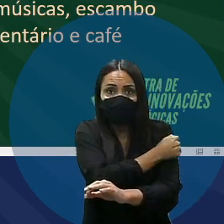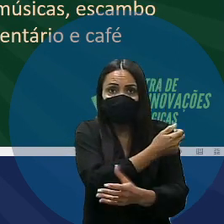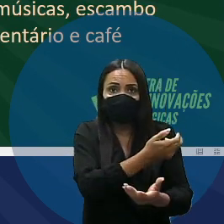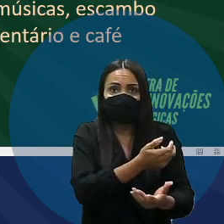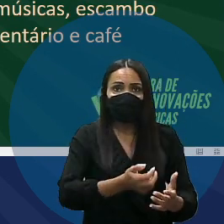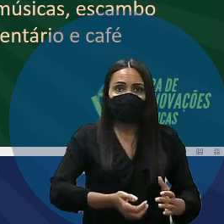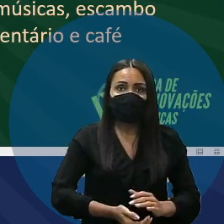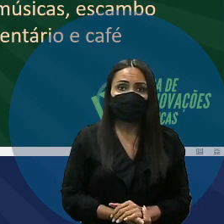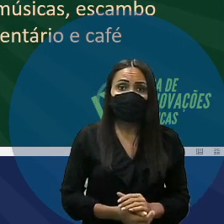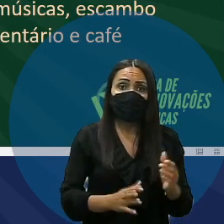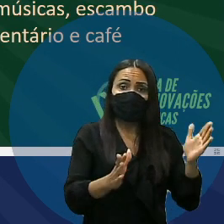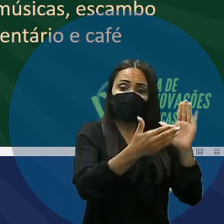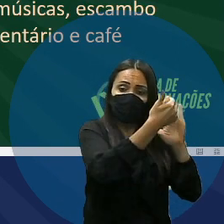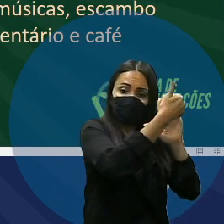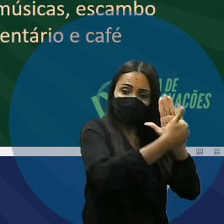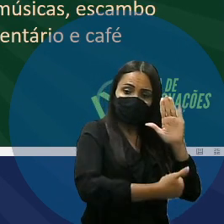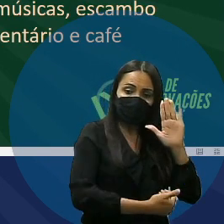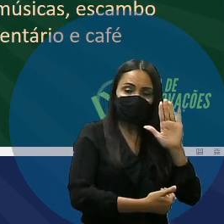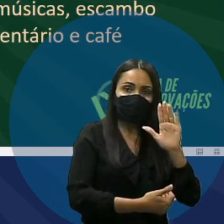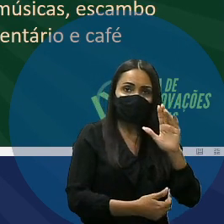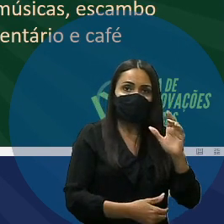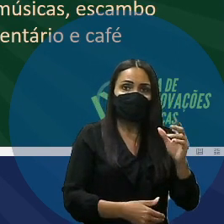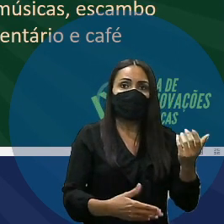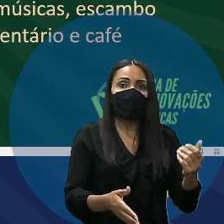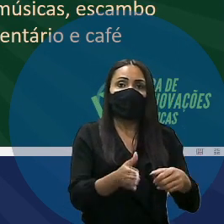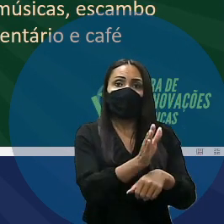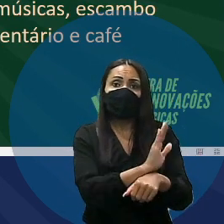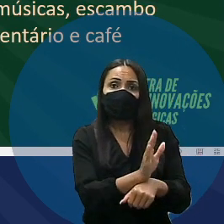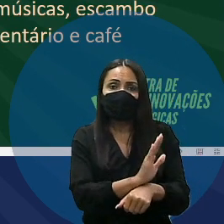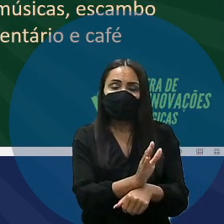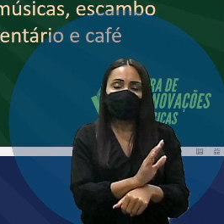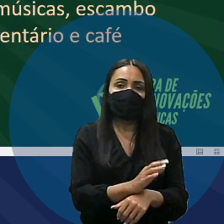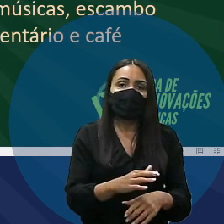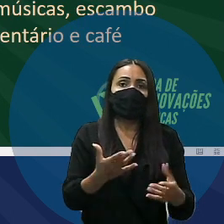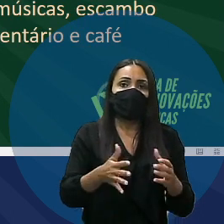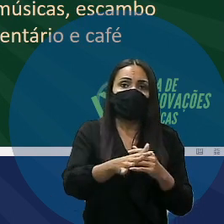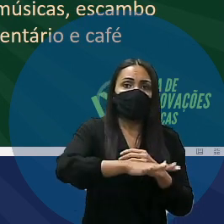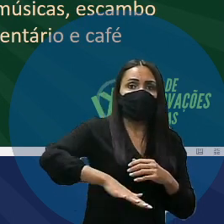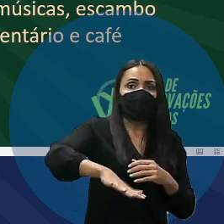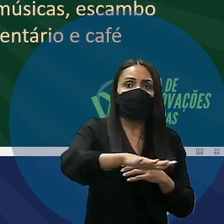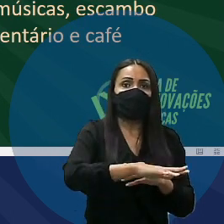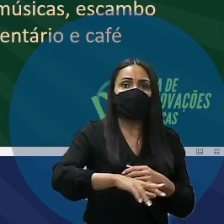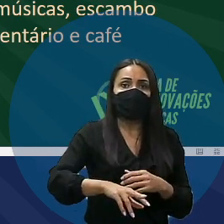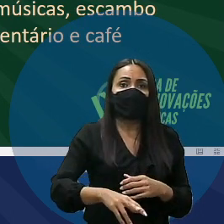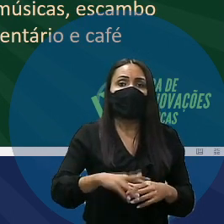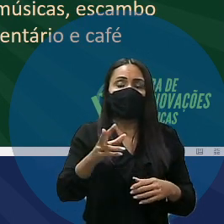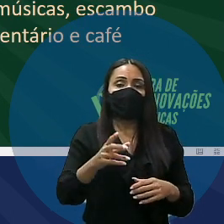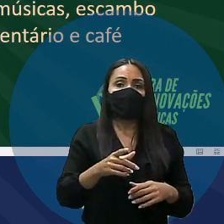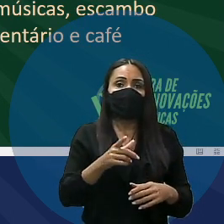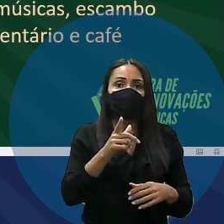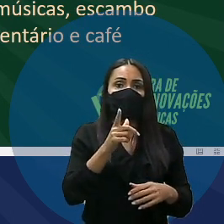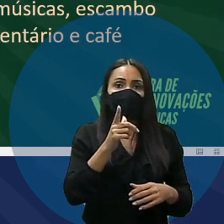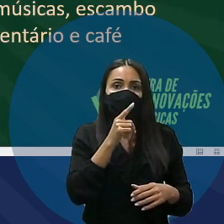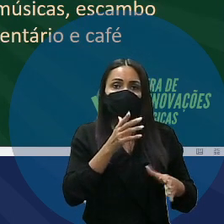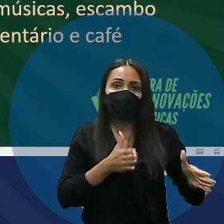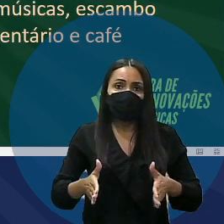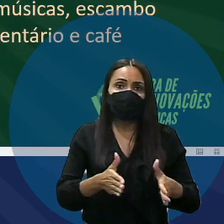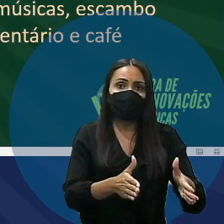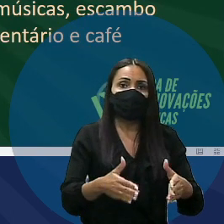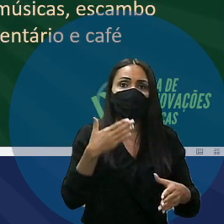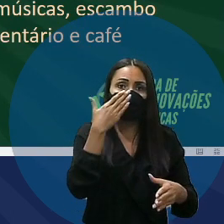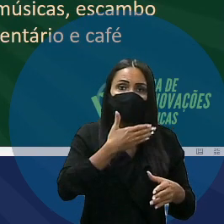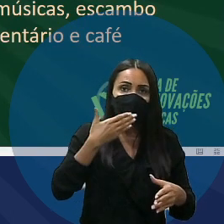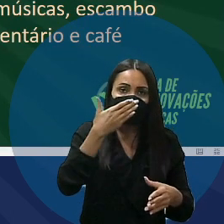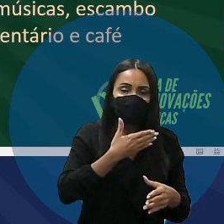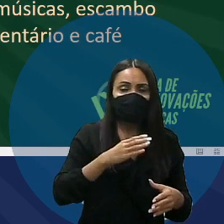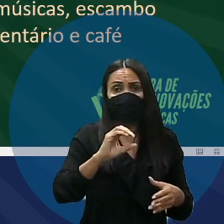os documentários a respeito aqui da área de Rio Doce, o bairro de Rio Doce. Daqui a pouquinho a gente vai mostrar umas fotos aí que vão passar, e a gente